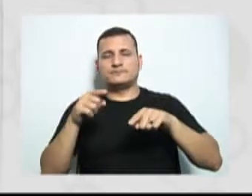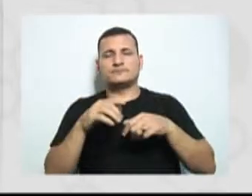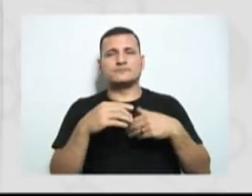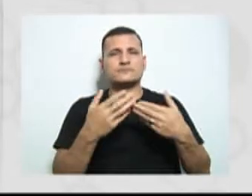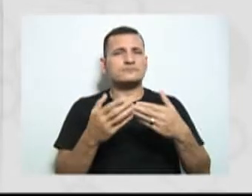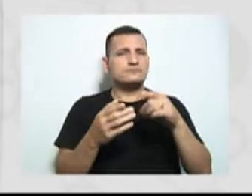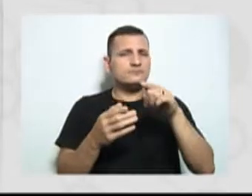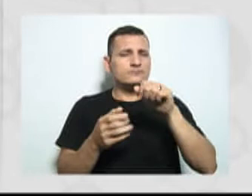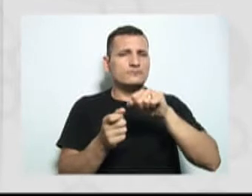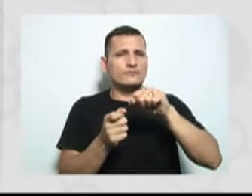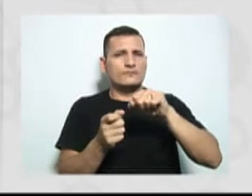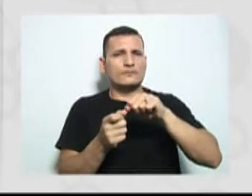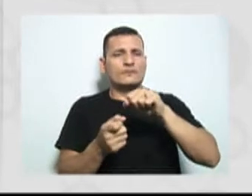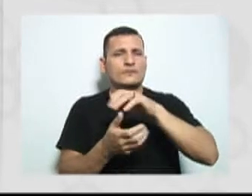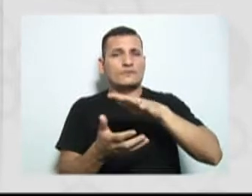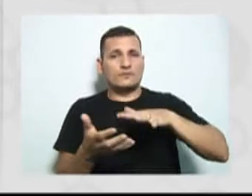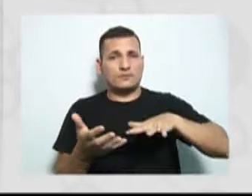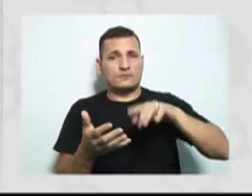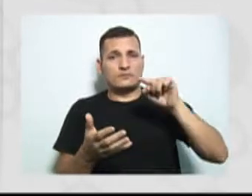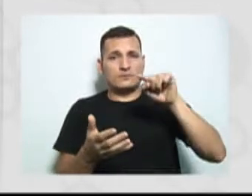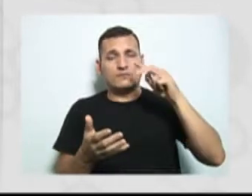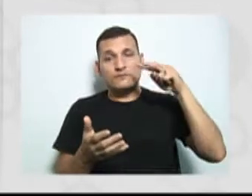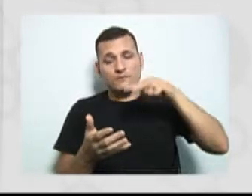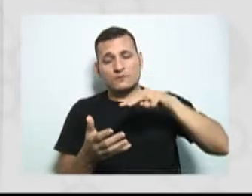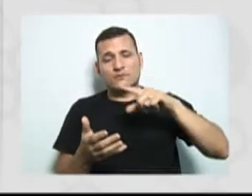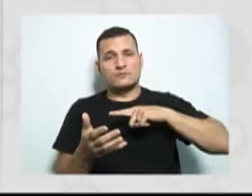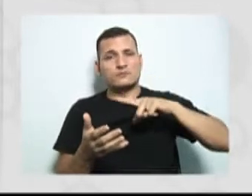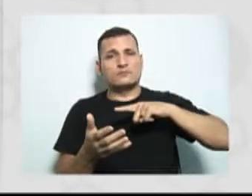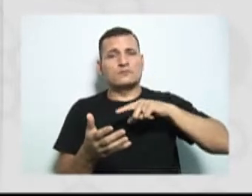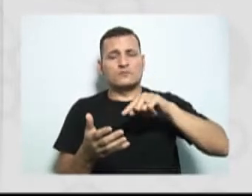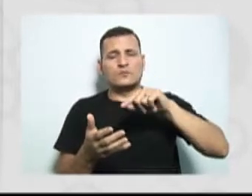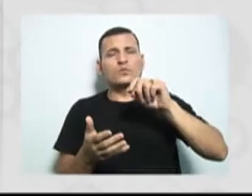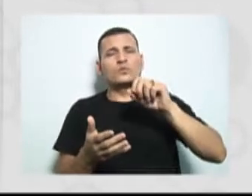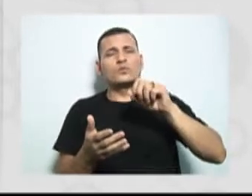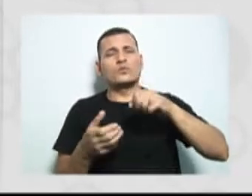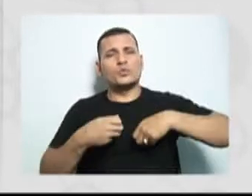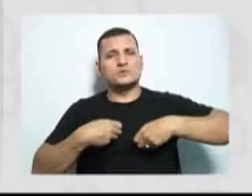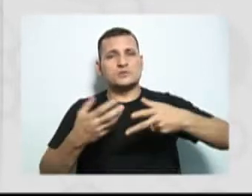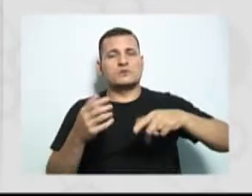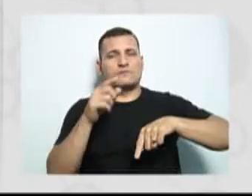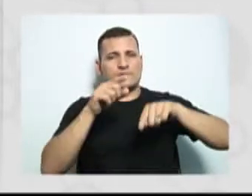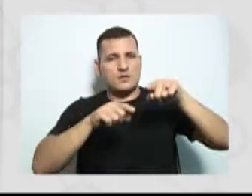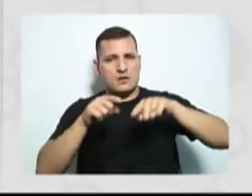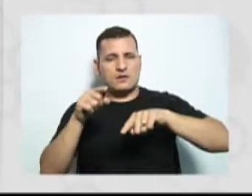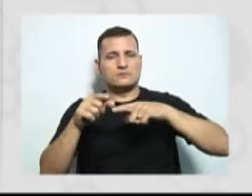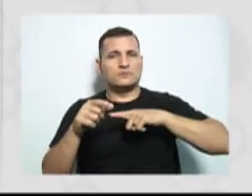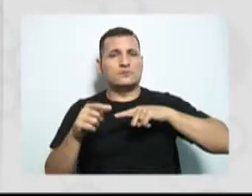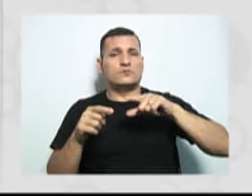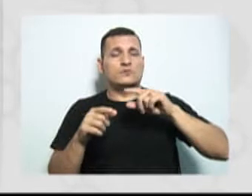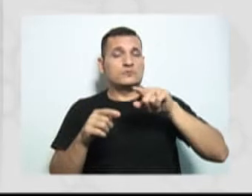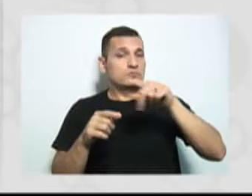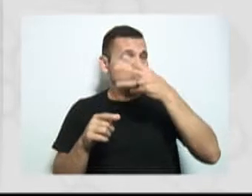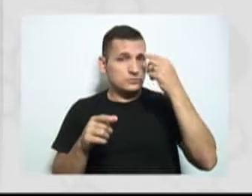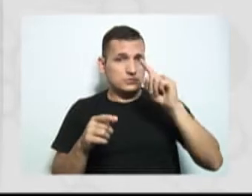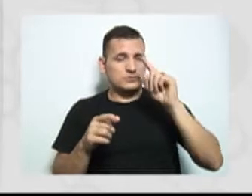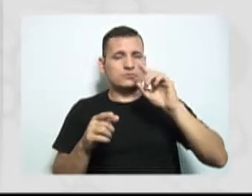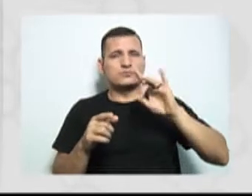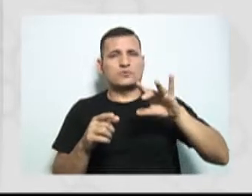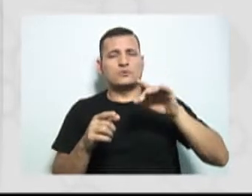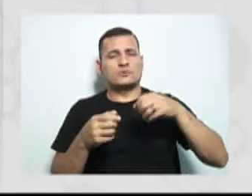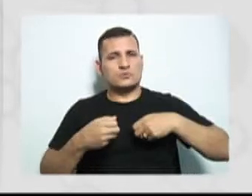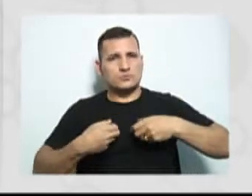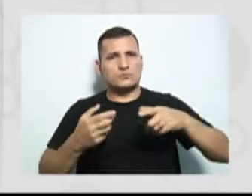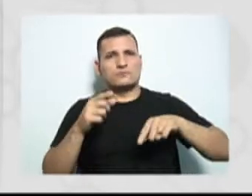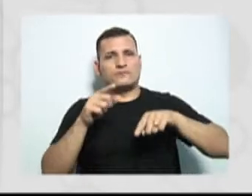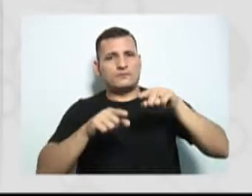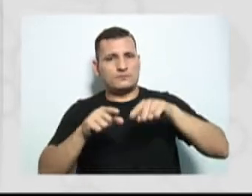a atividade de sala de vocês vão ver que vai ter uma atividade de custeio variável. Então não esqueçam, nós vamos trabalhar somente com custeio